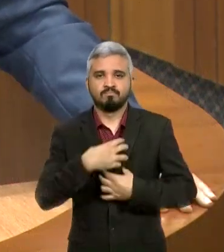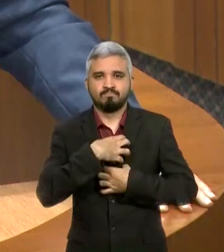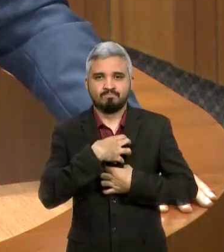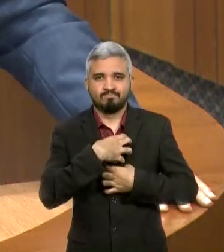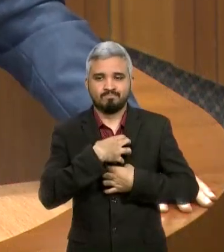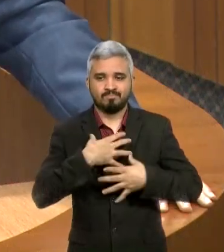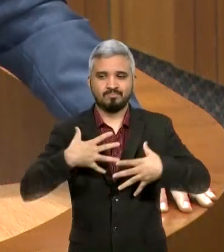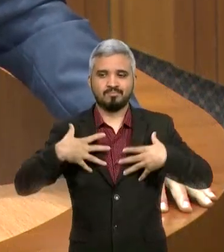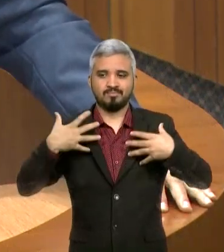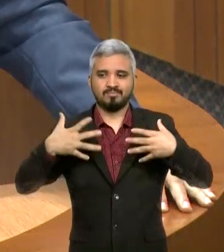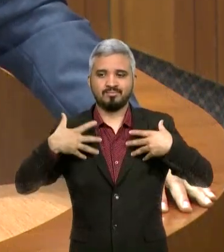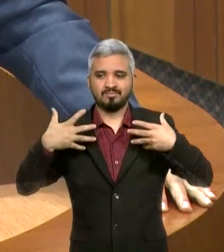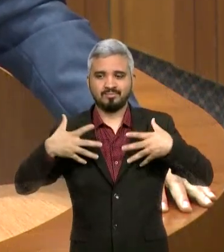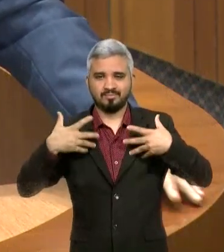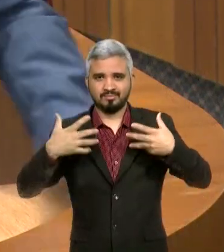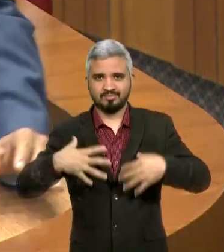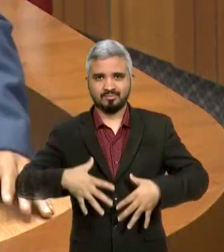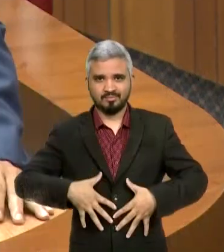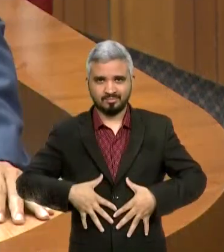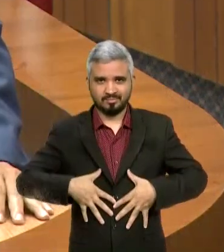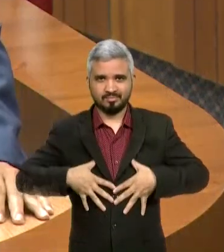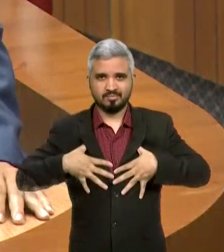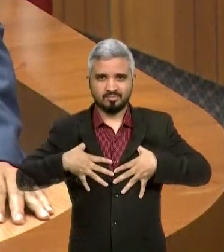honra subir aqui na tribuna